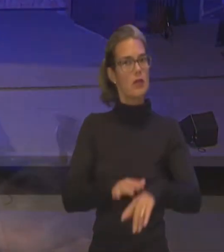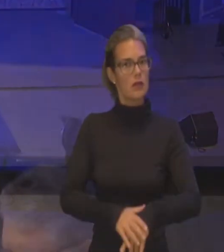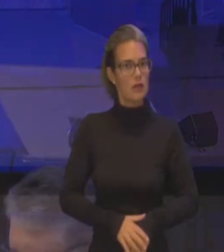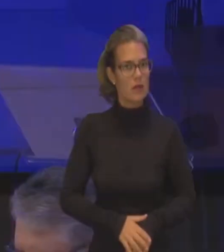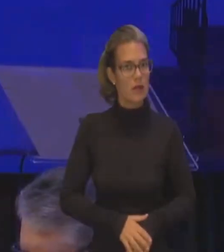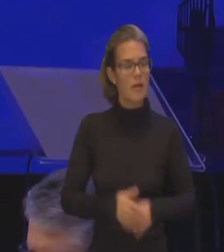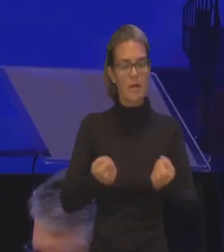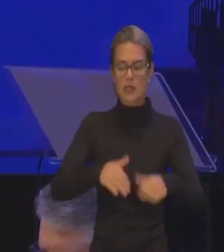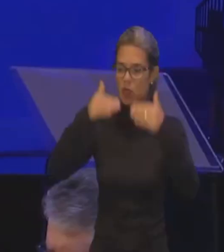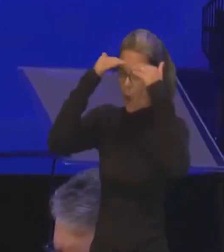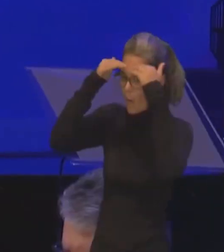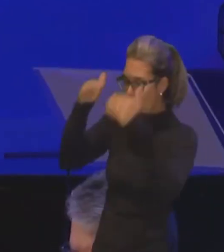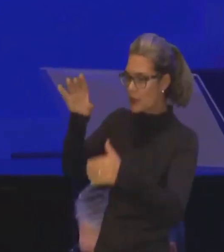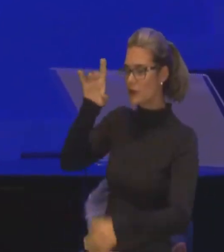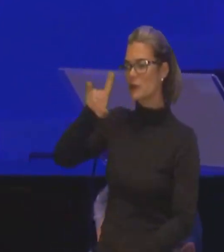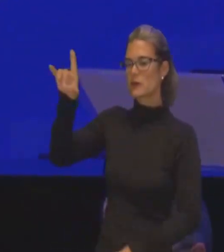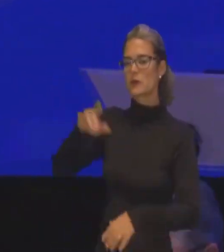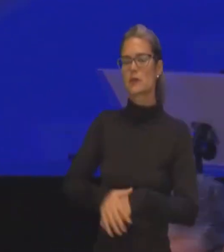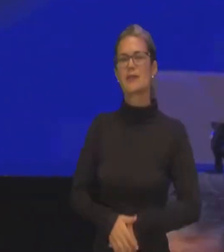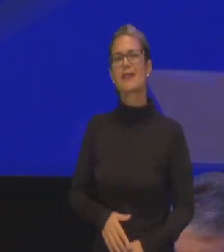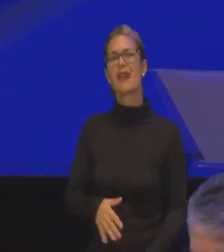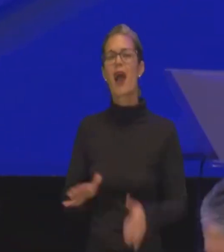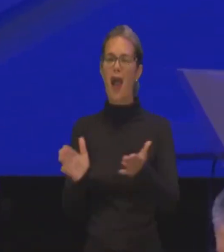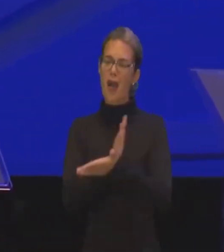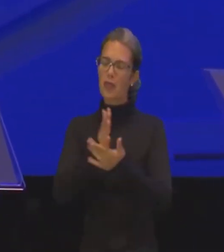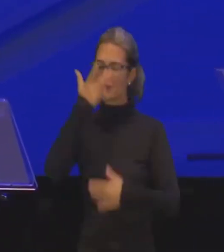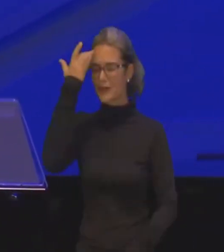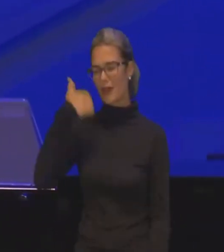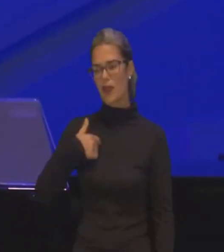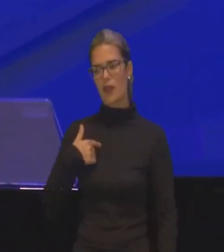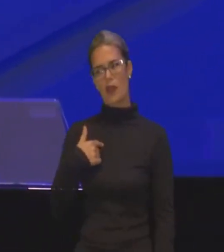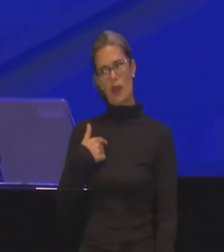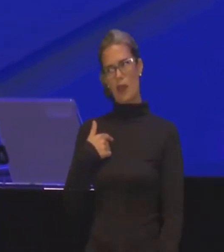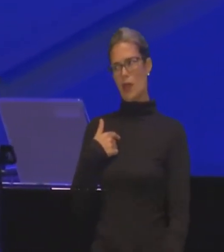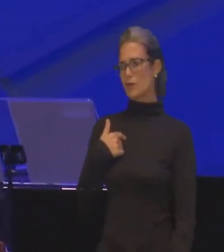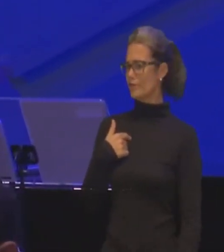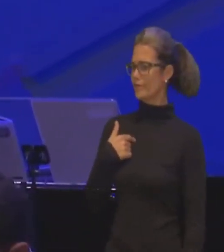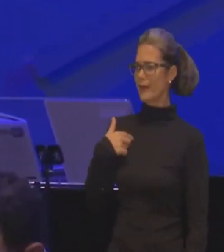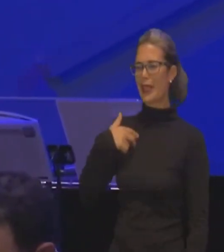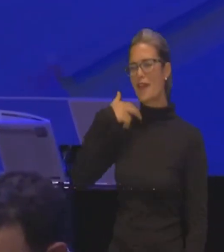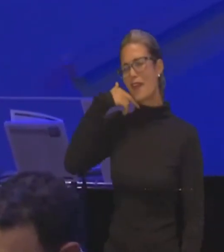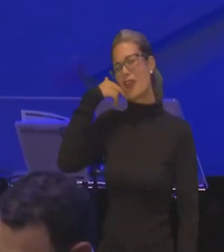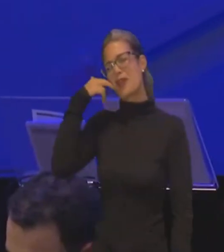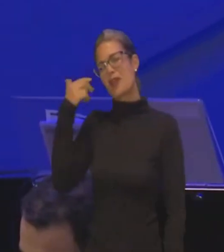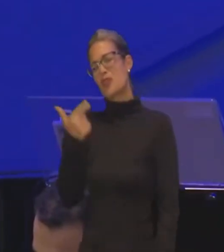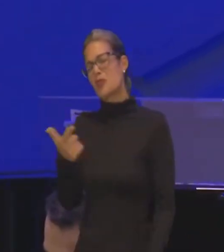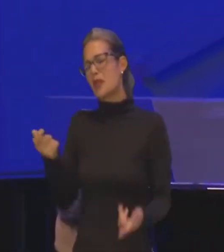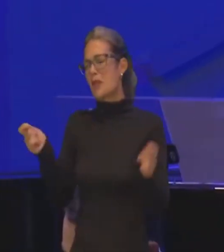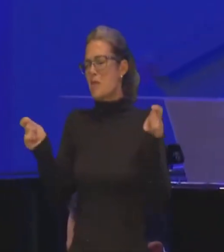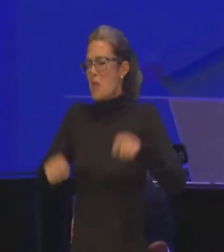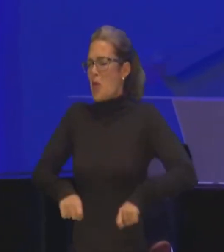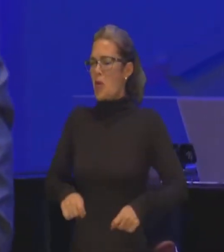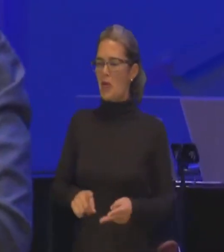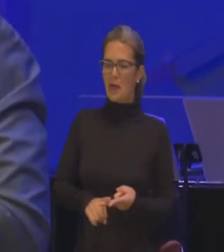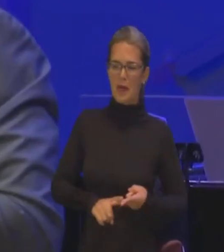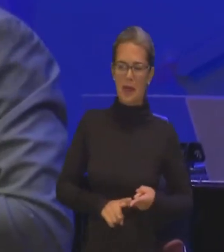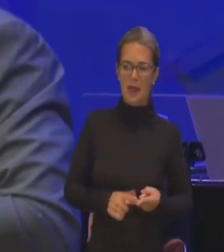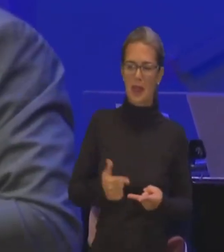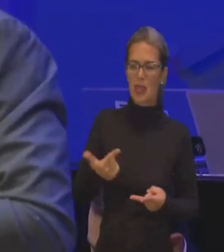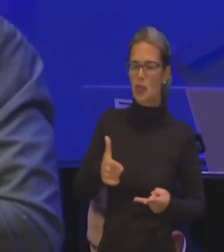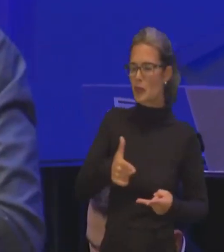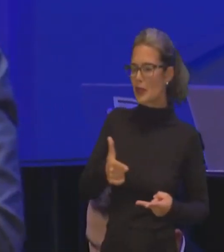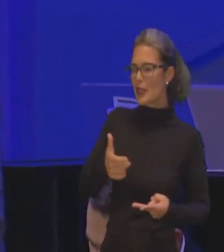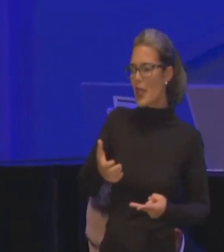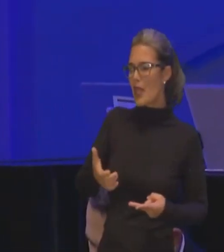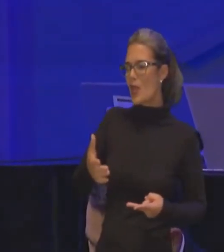de Cristo para o próximo, para o meu vizinho, no meu trabalho. Talvez você olhe e fala, mas eu não tenho conhecimento suficiente. E eu